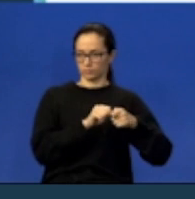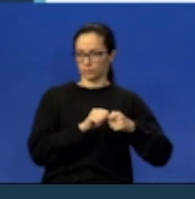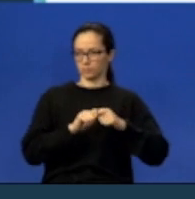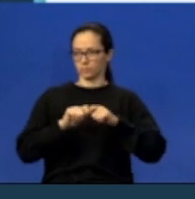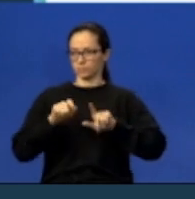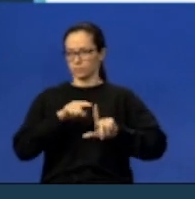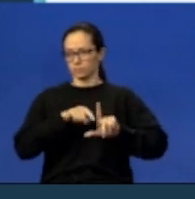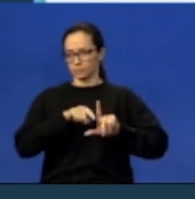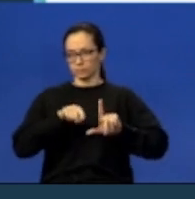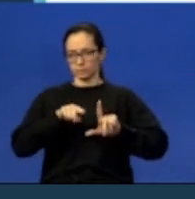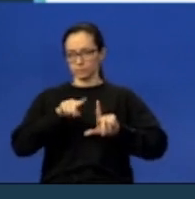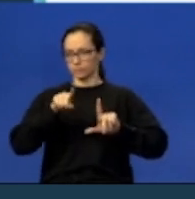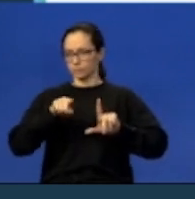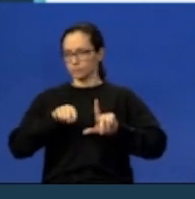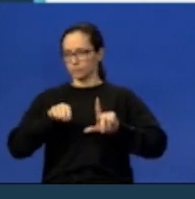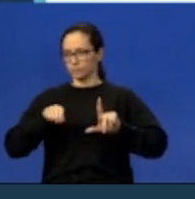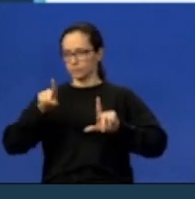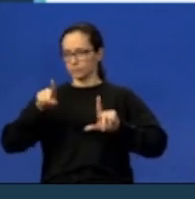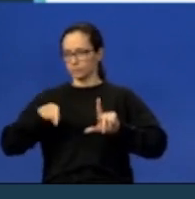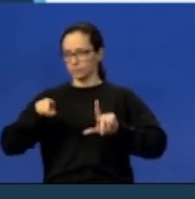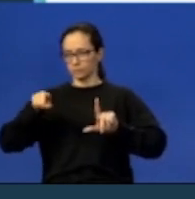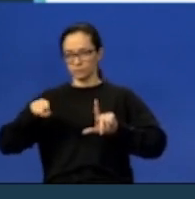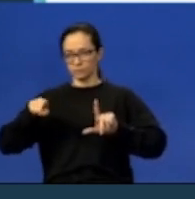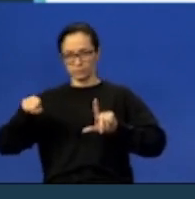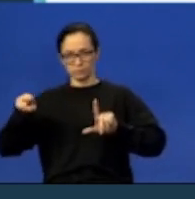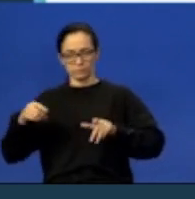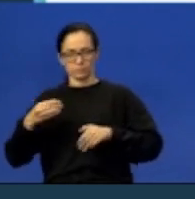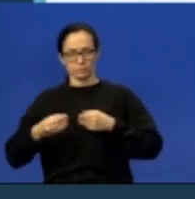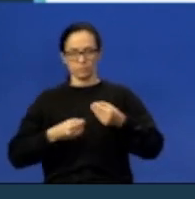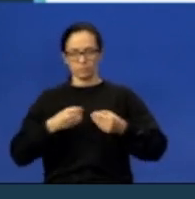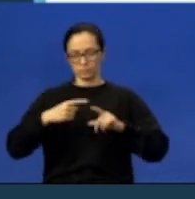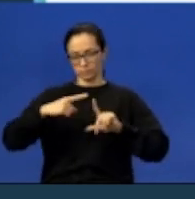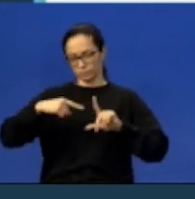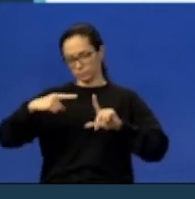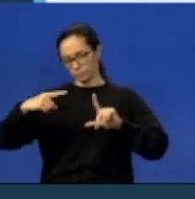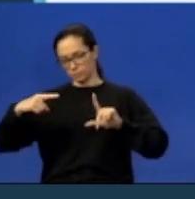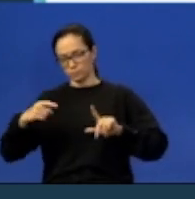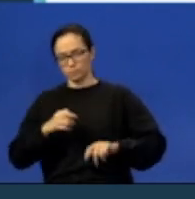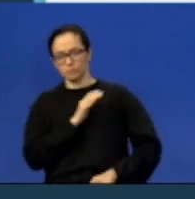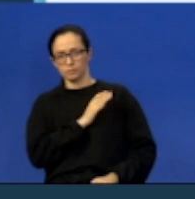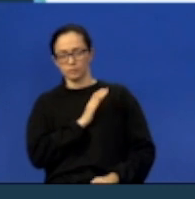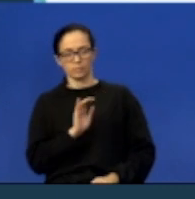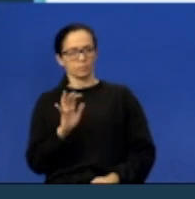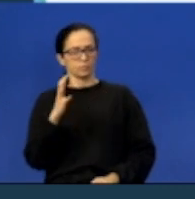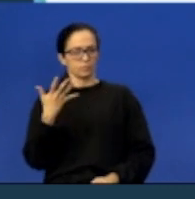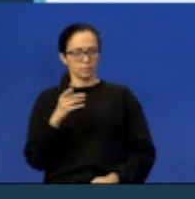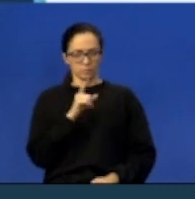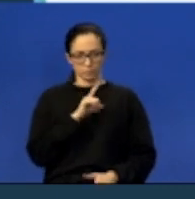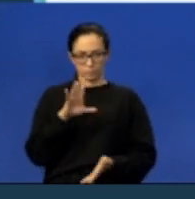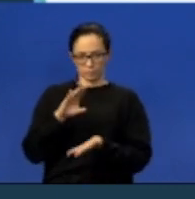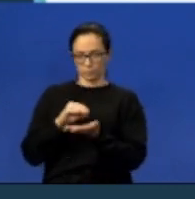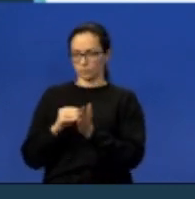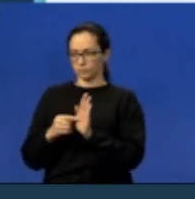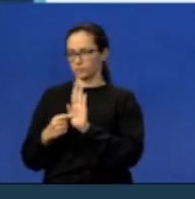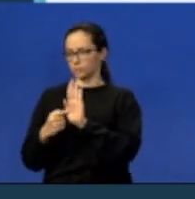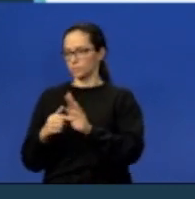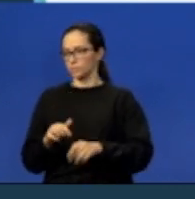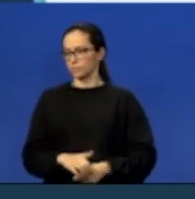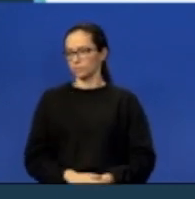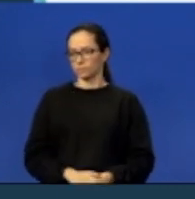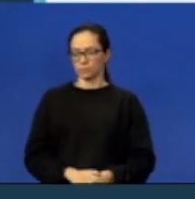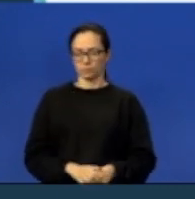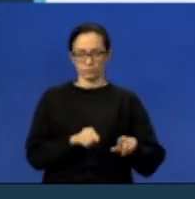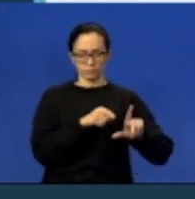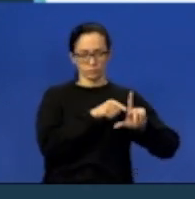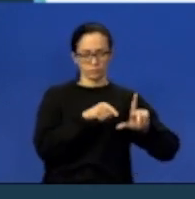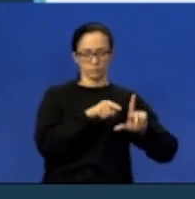vê uma figura representativa do registro eletrocardiográfico. Então, a gente tem, por exemplo, a onda P. Essa